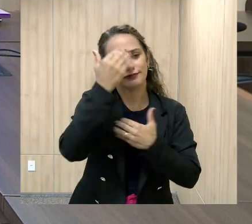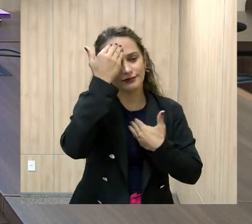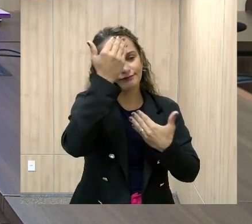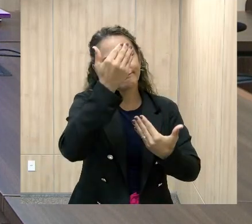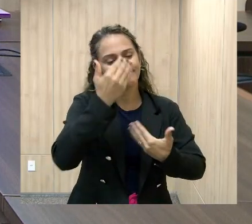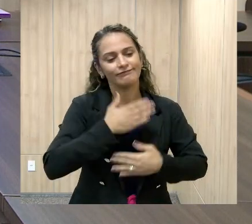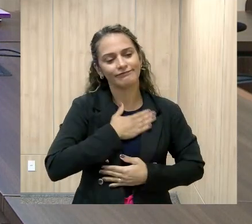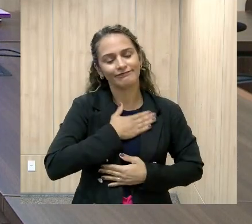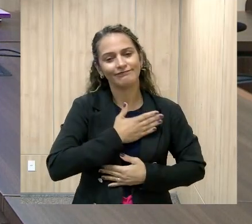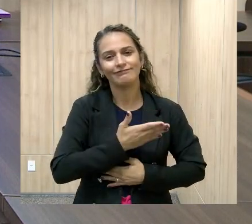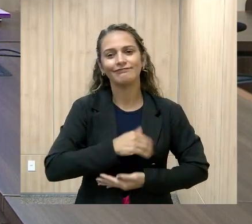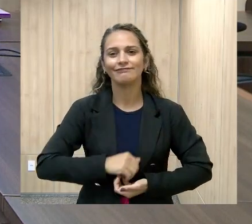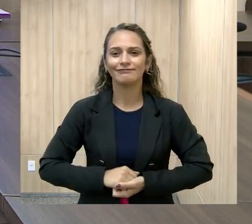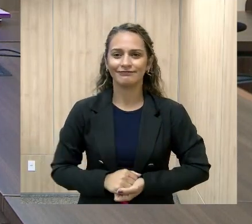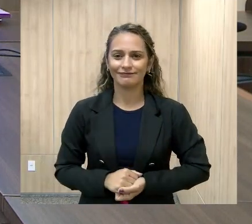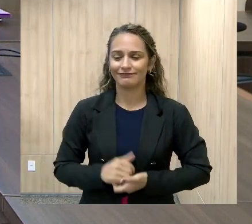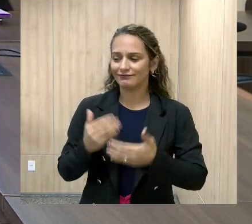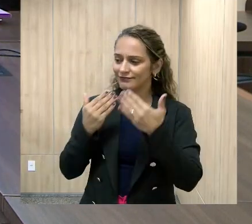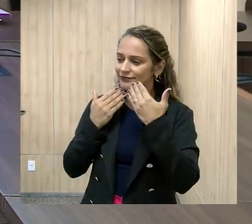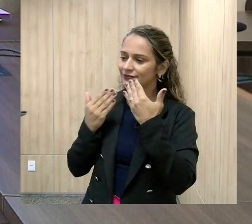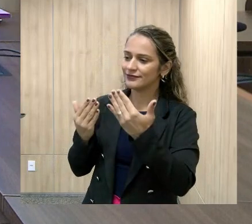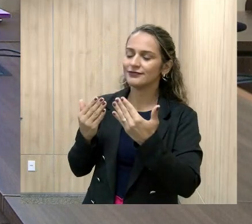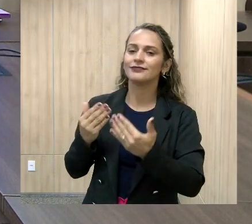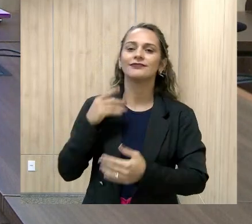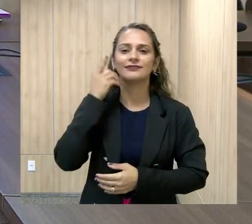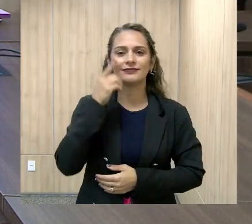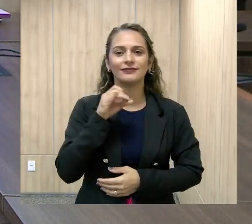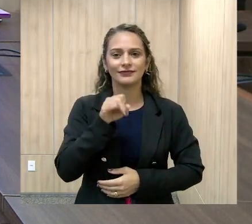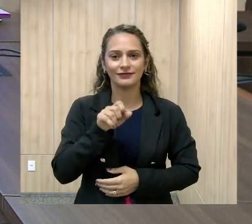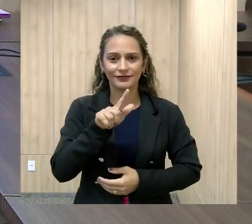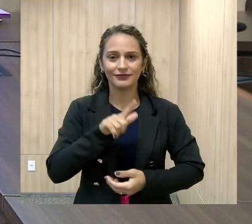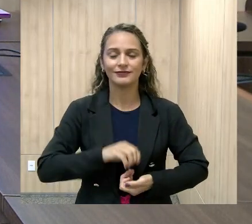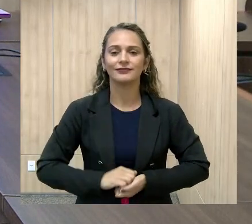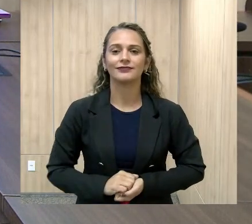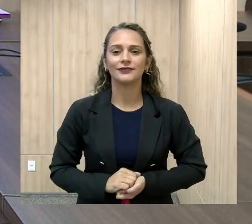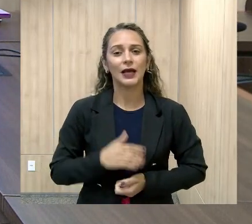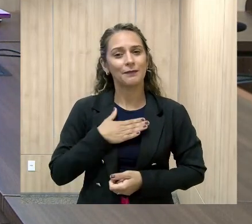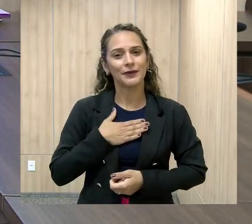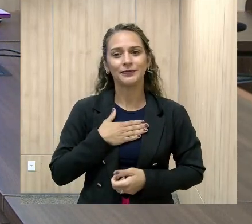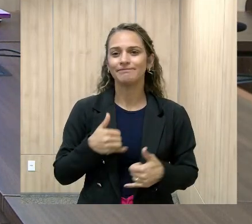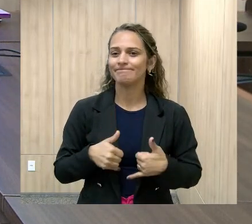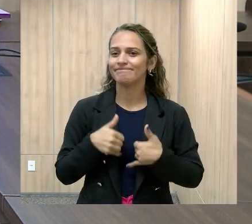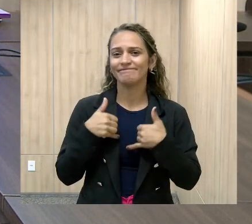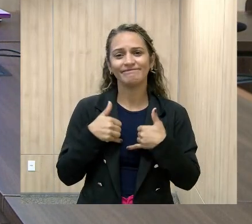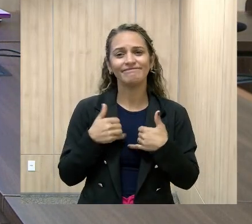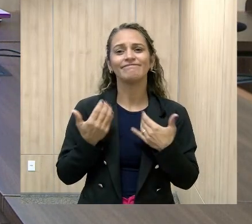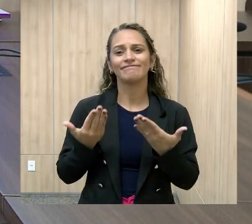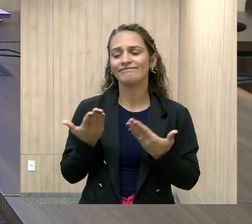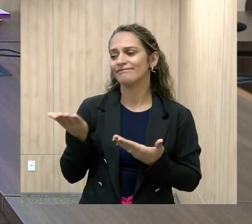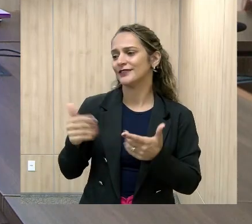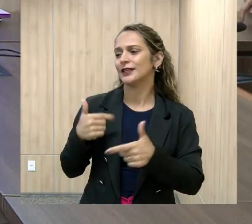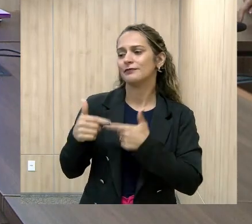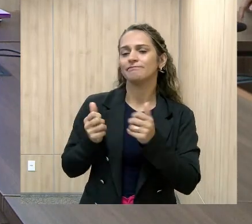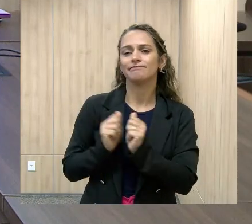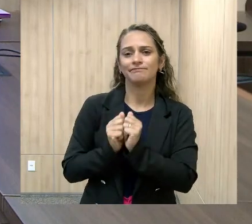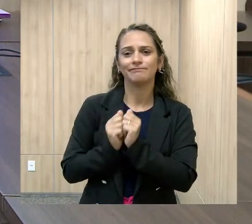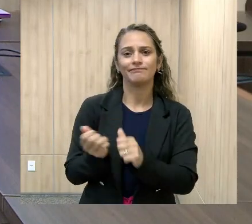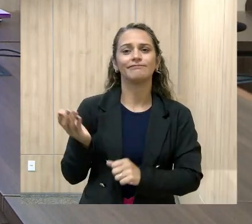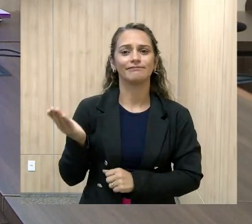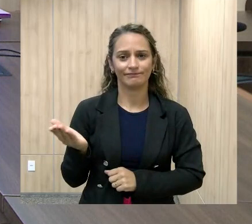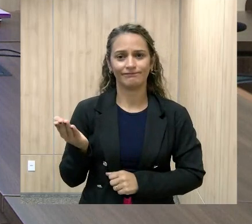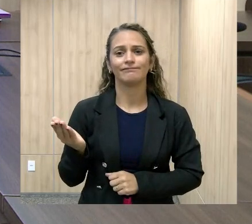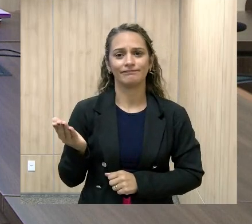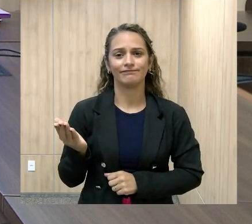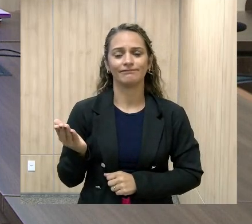da sociedade Obrigado querida Obrigada Deputado Ismael é para mim assim é um privilégio trabalhar com vossa